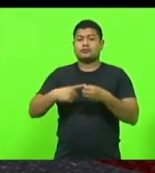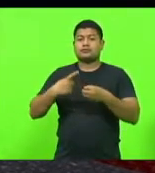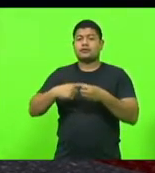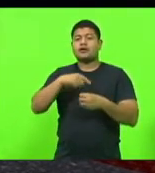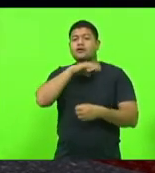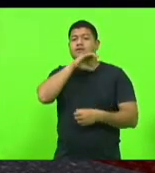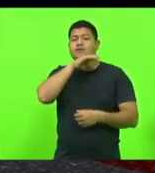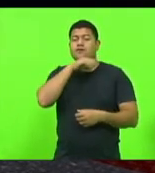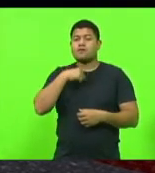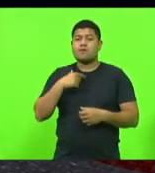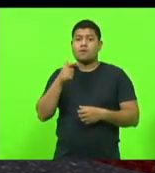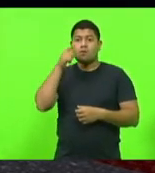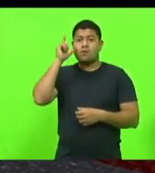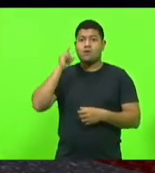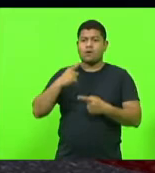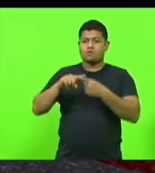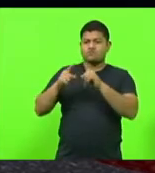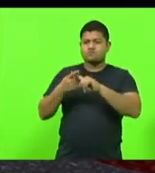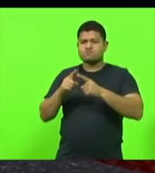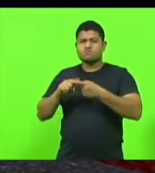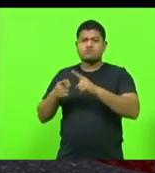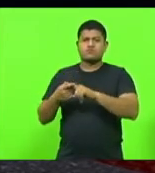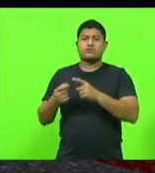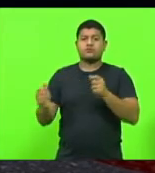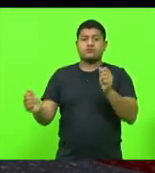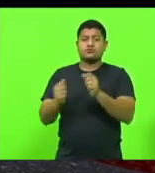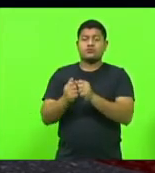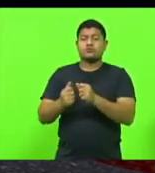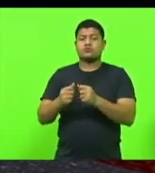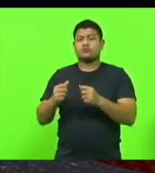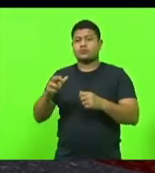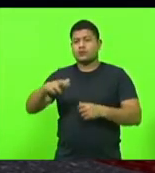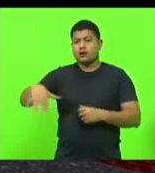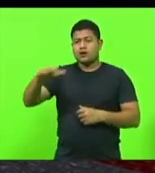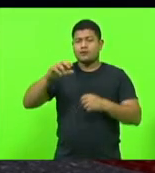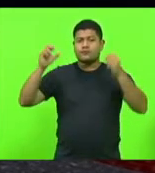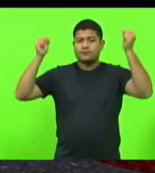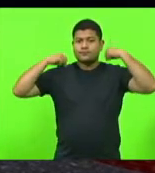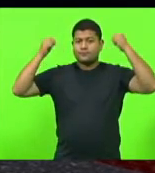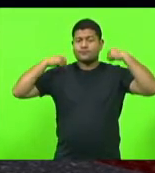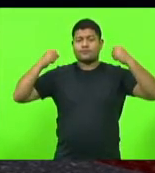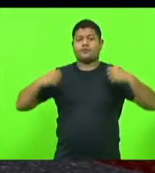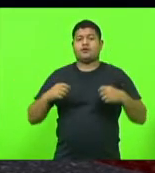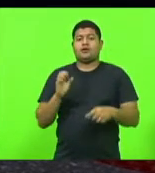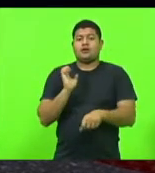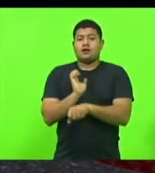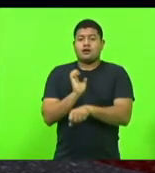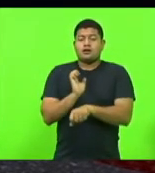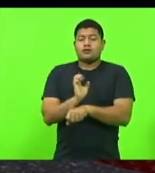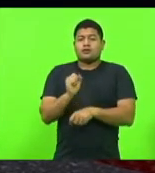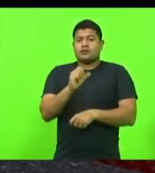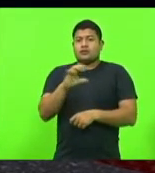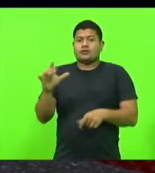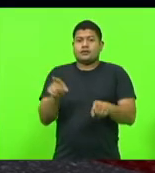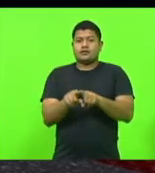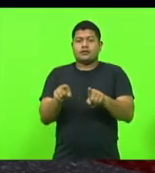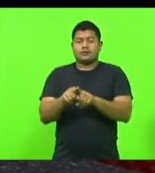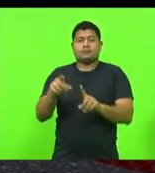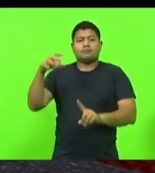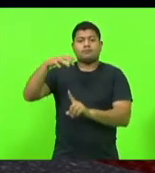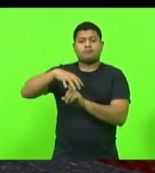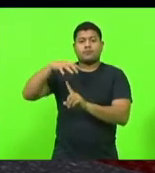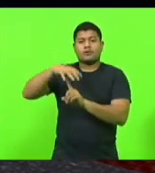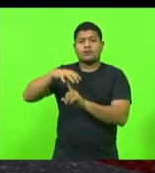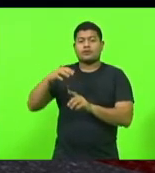articulações junto com a região de Chapecó, o estado de Santa Catarina, o Paraná e o Rio Grande do Sul,